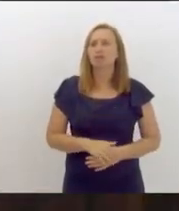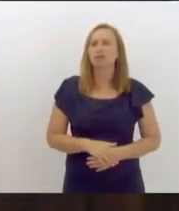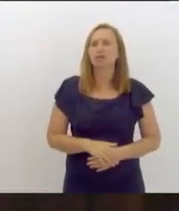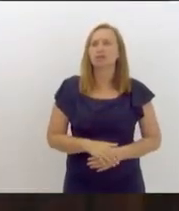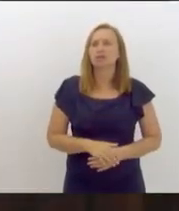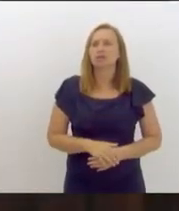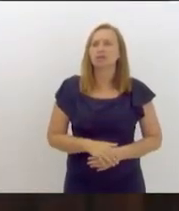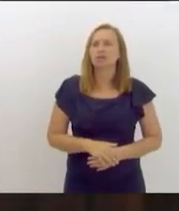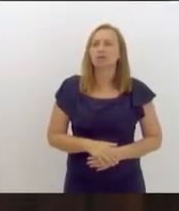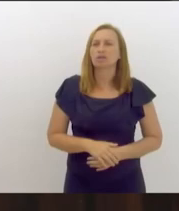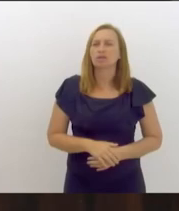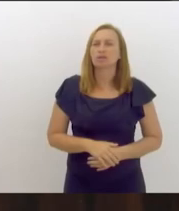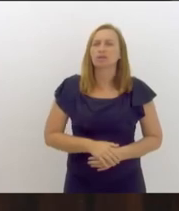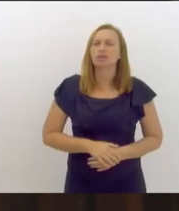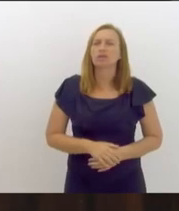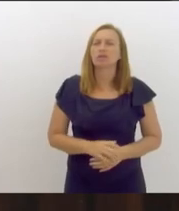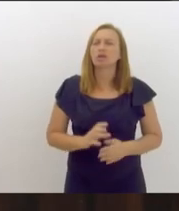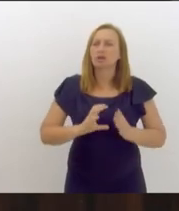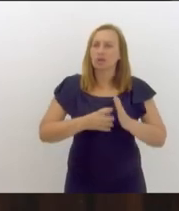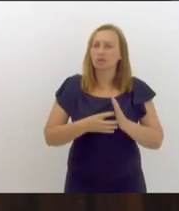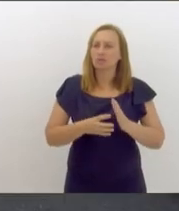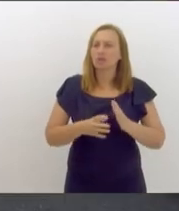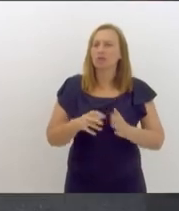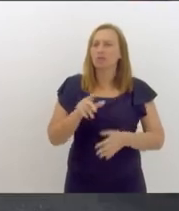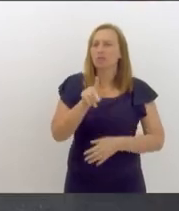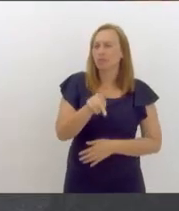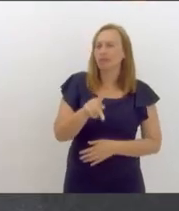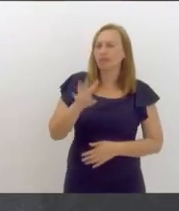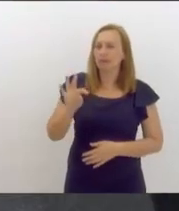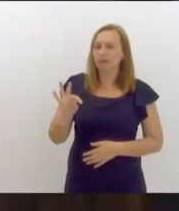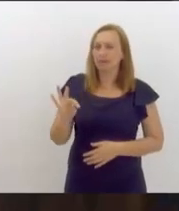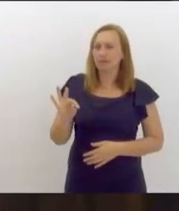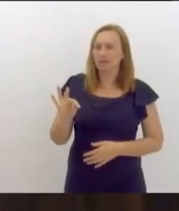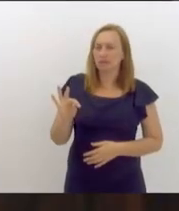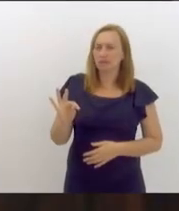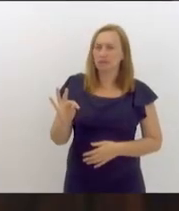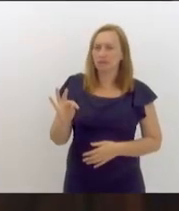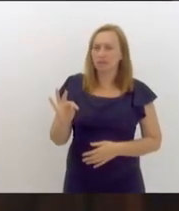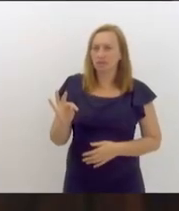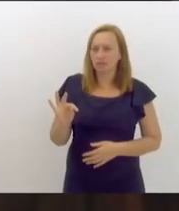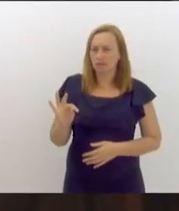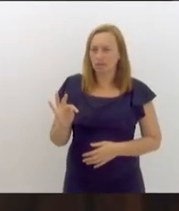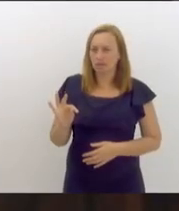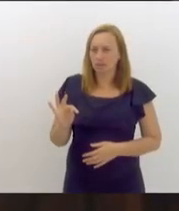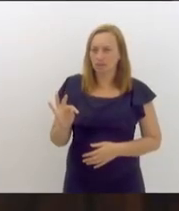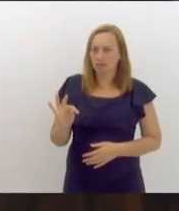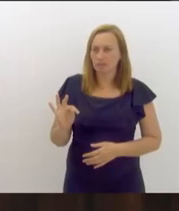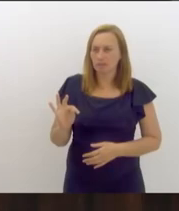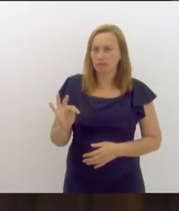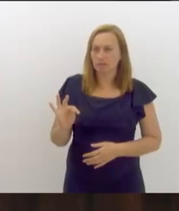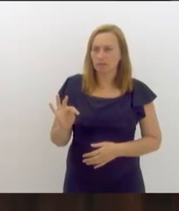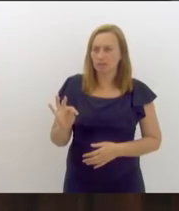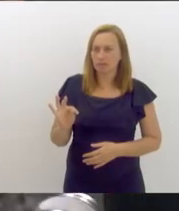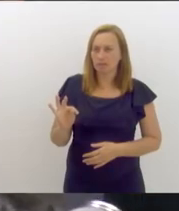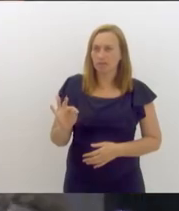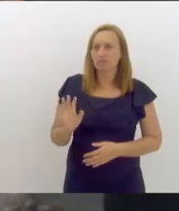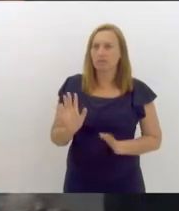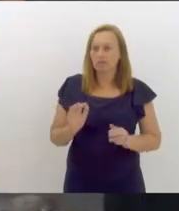PDT bancada do PT pancada do pt não eu tô colhendo só para não fazer mistura deputada